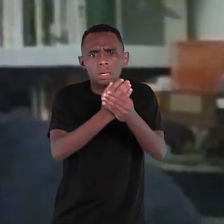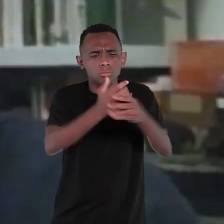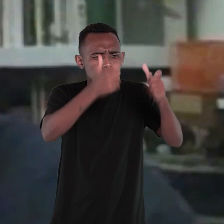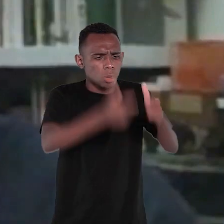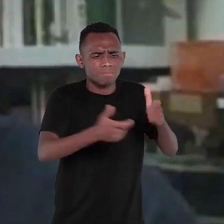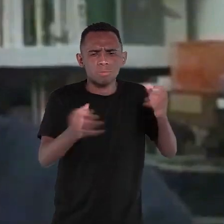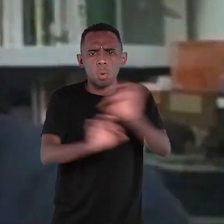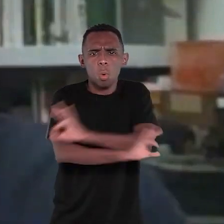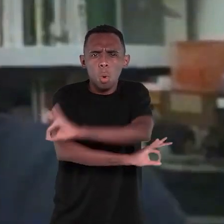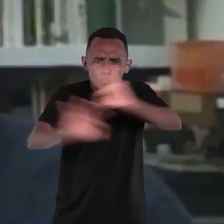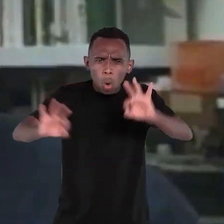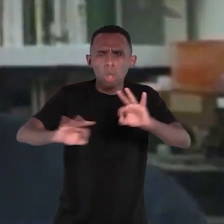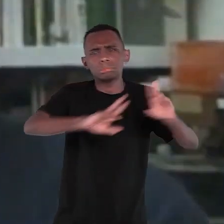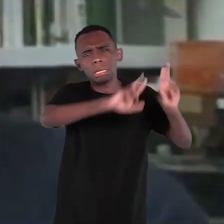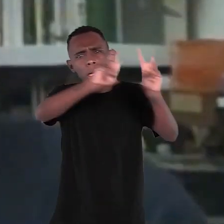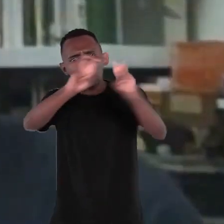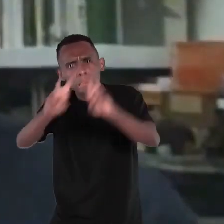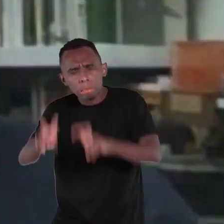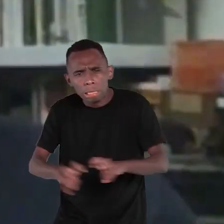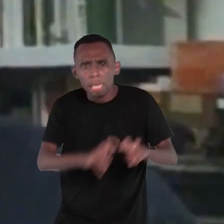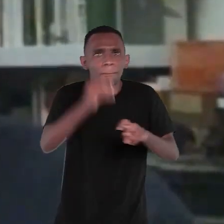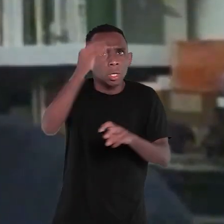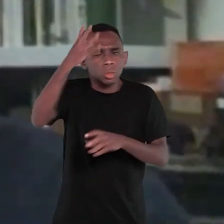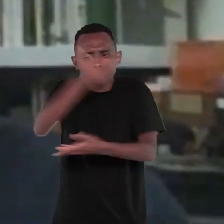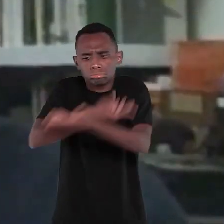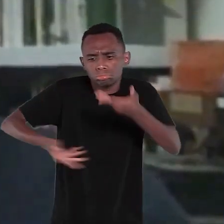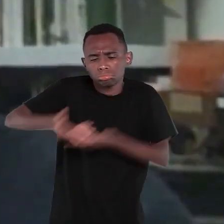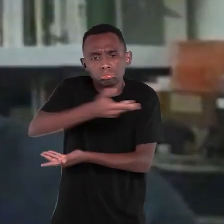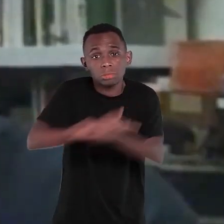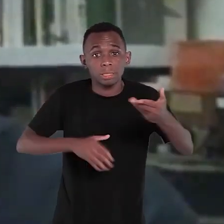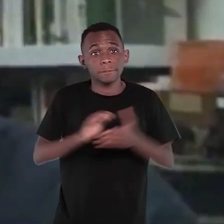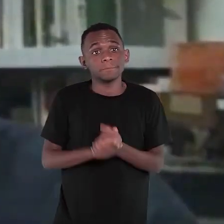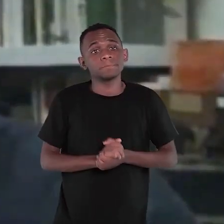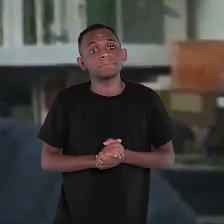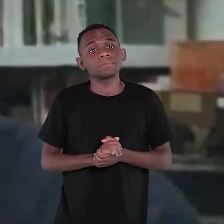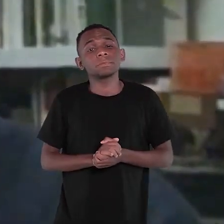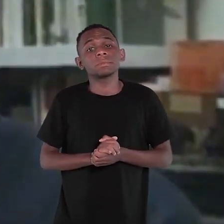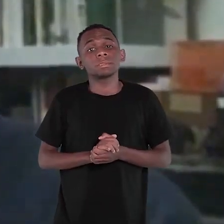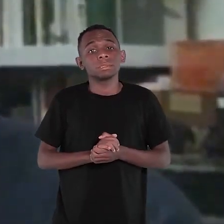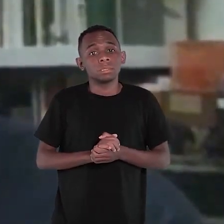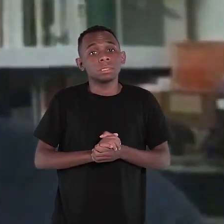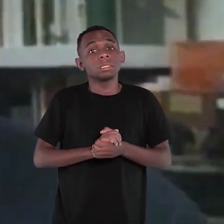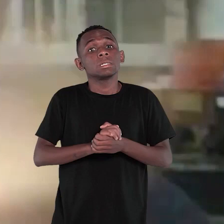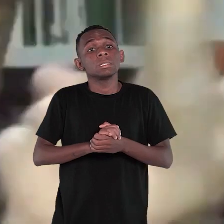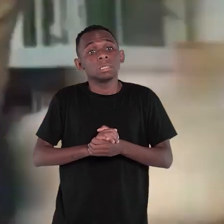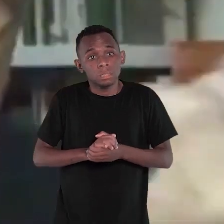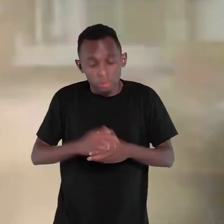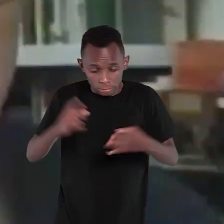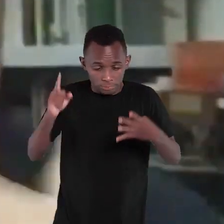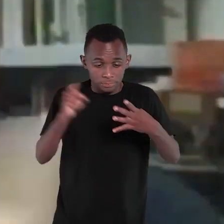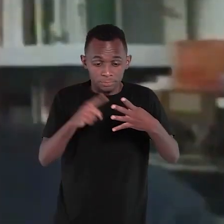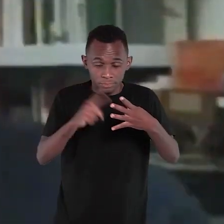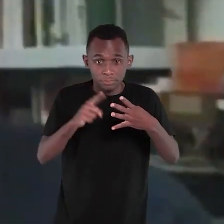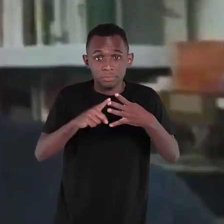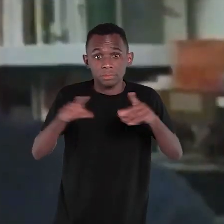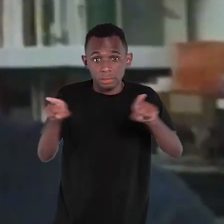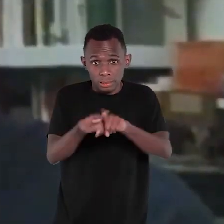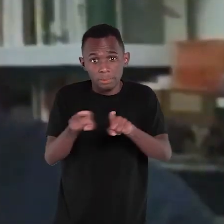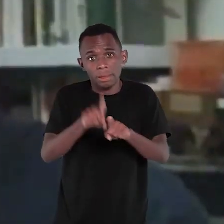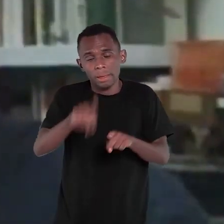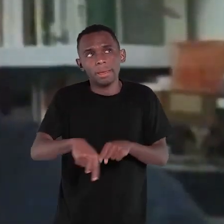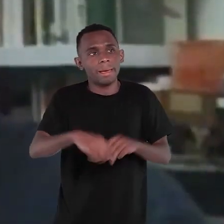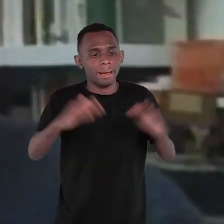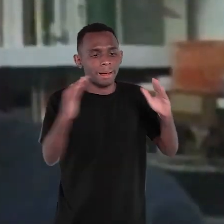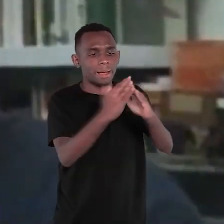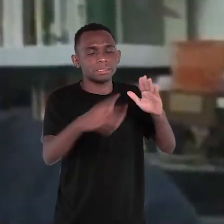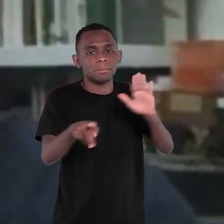discutir pluralismo, diversidade, conhecimento e tal, né? Fora isso, a biblioteca é, segundo o eixo, a casa da palavra,